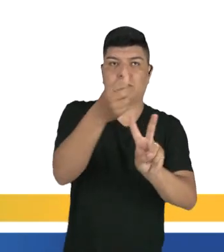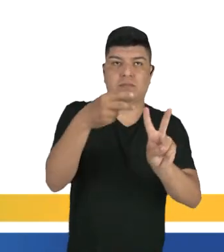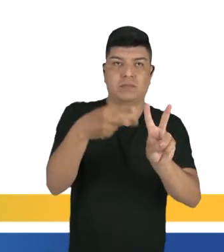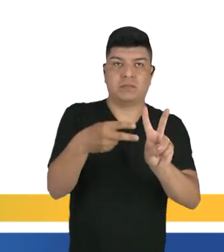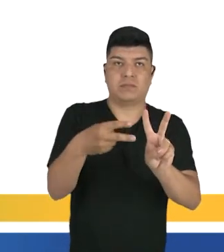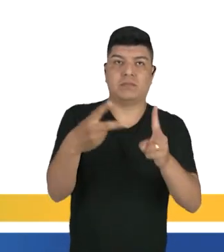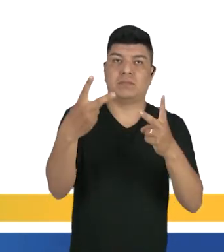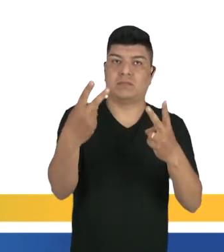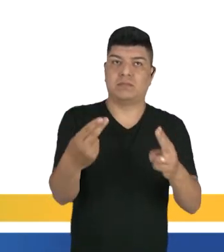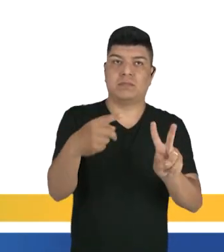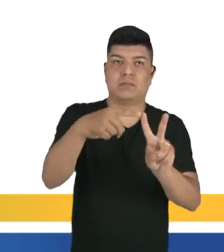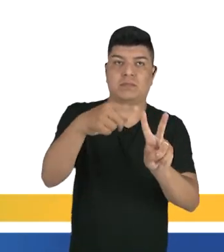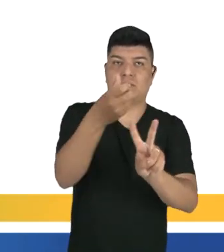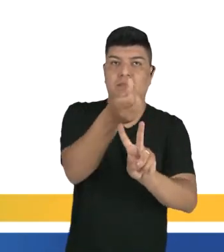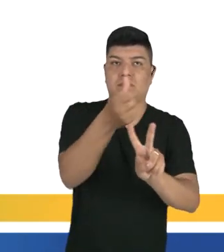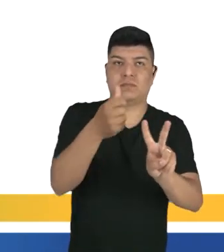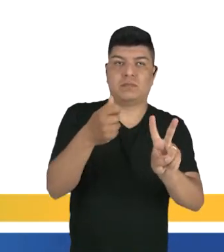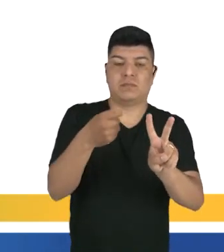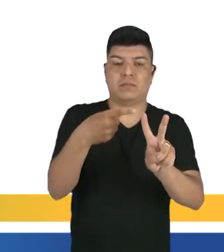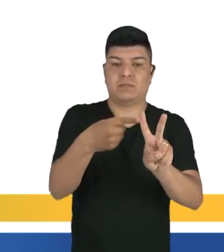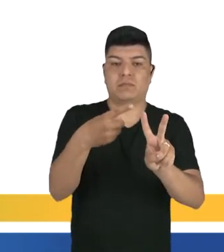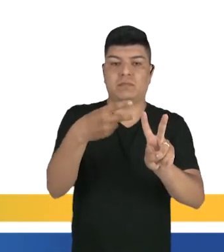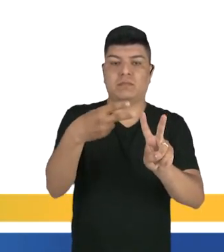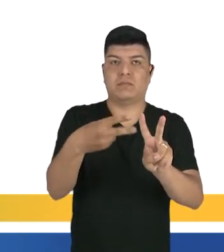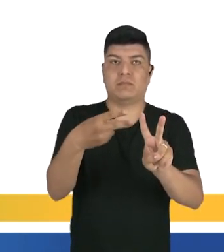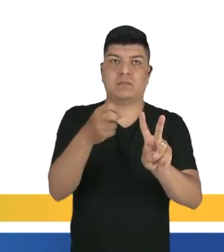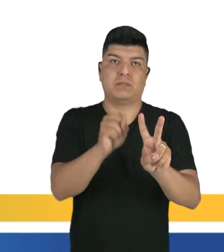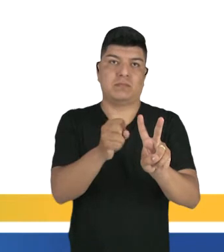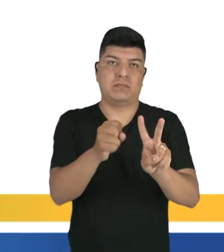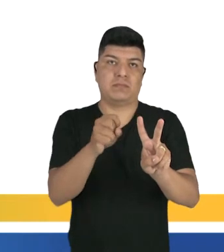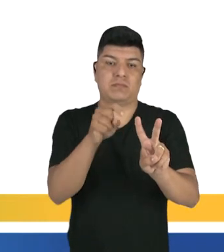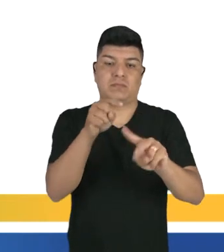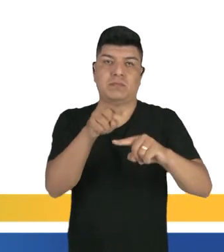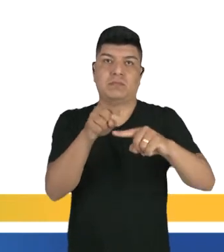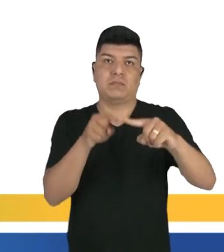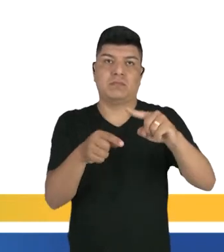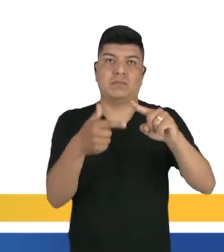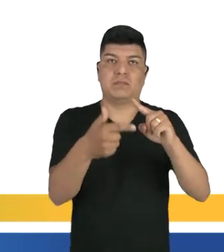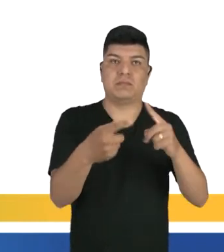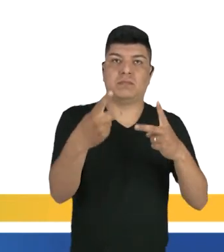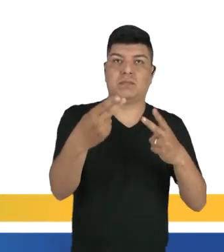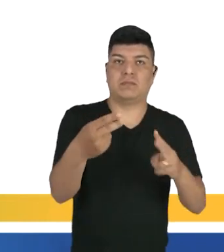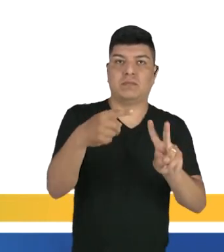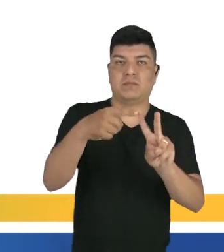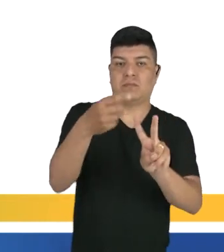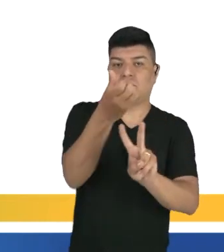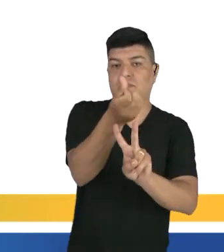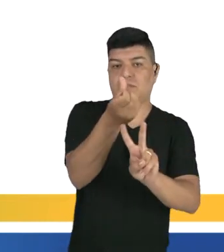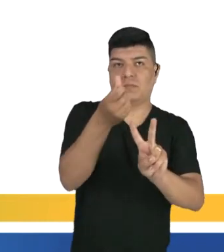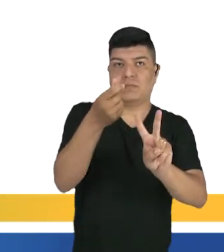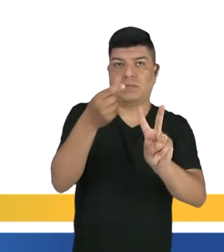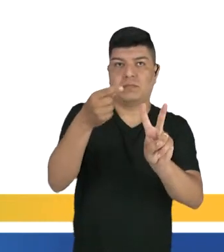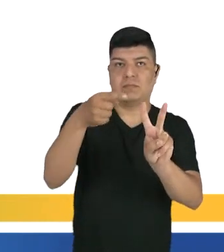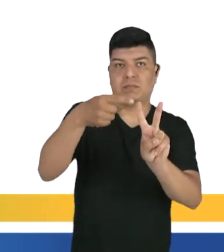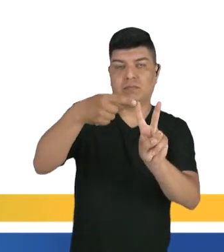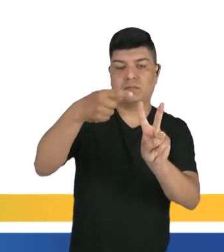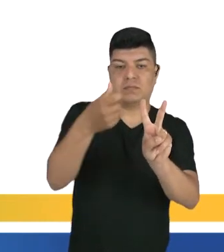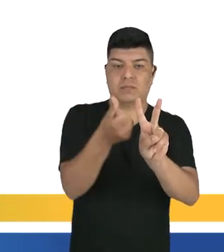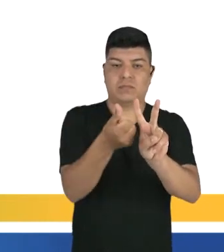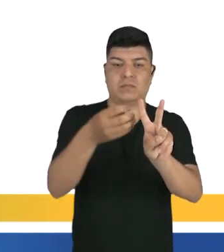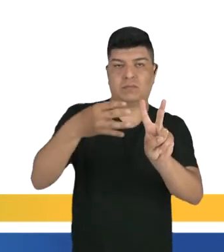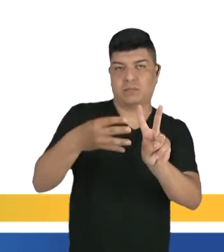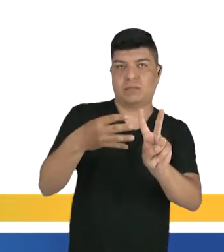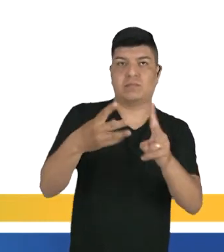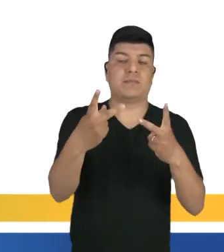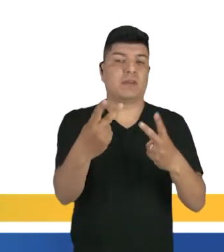sexta de 128 para 2, que é raiz sexta de 64, que daria 2. Então, para eu fazer a divisão e a multiplicação